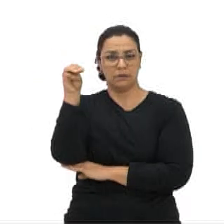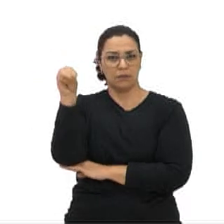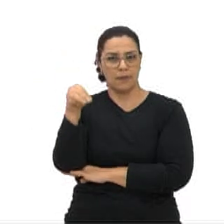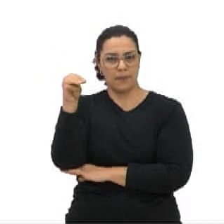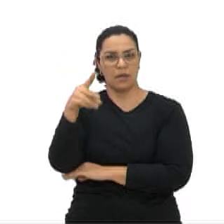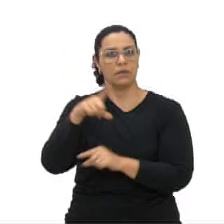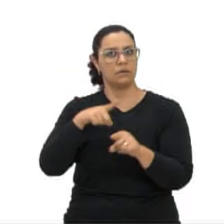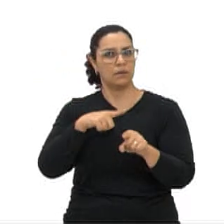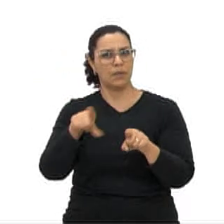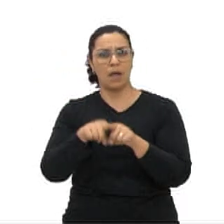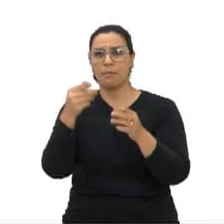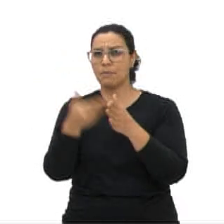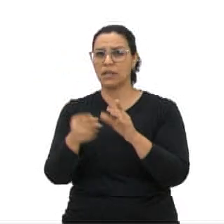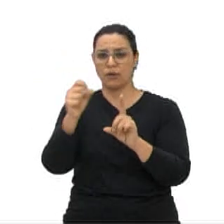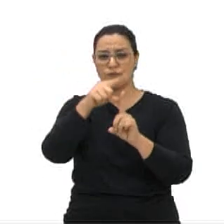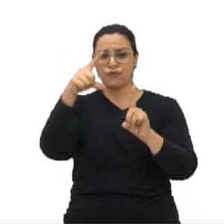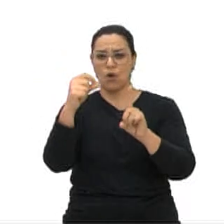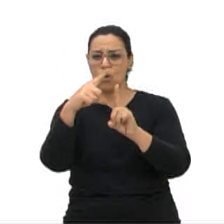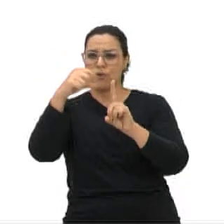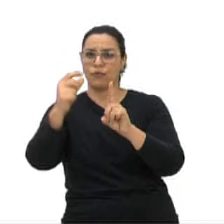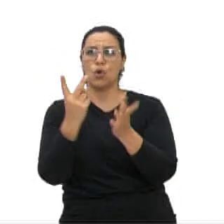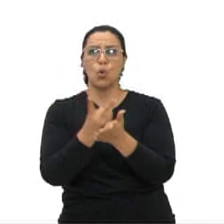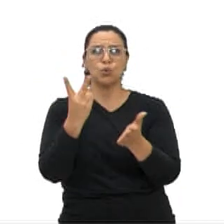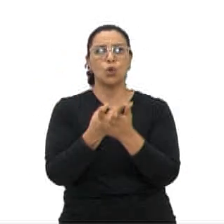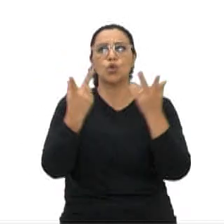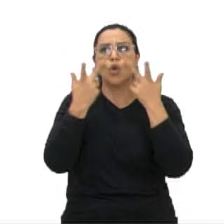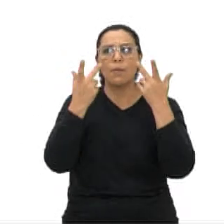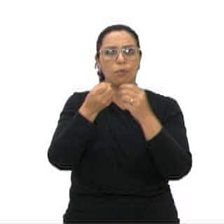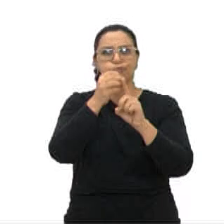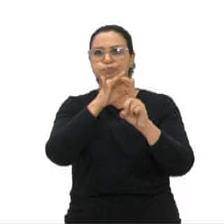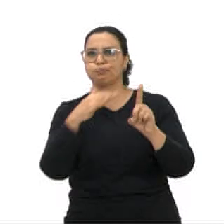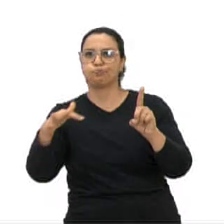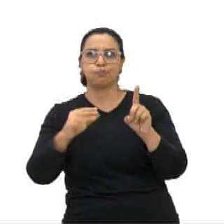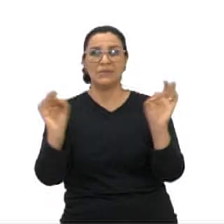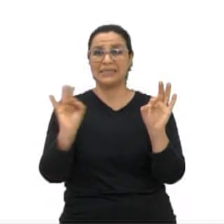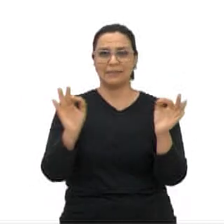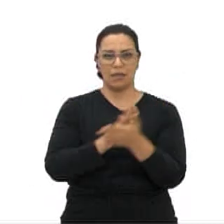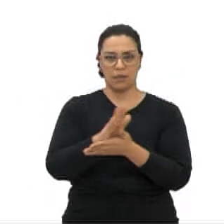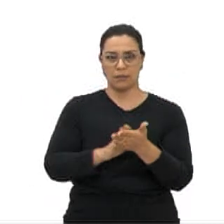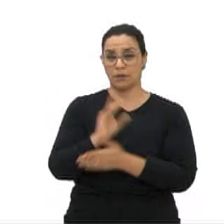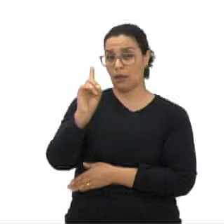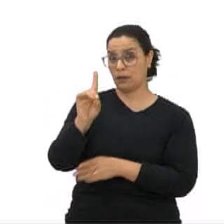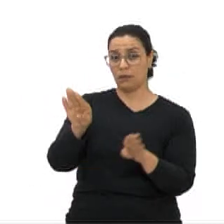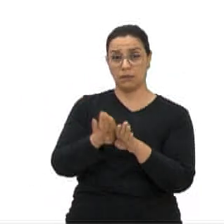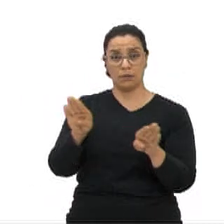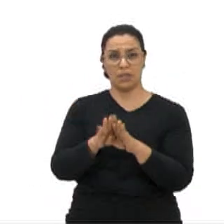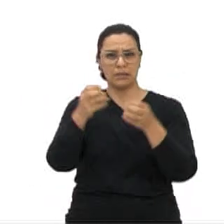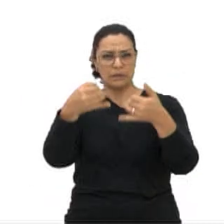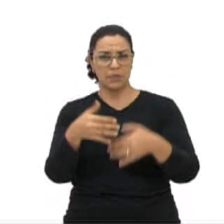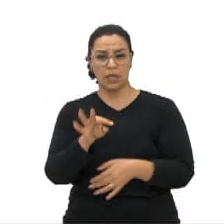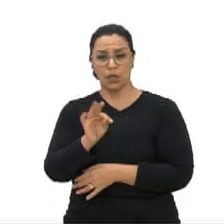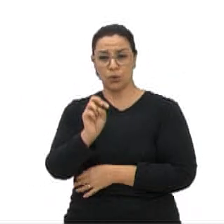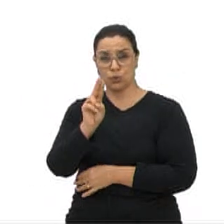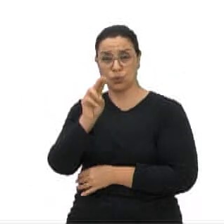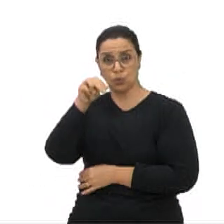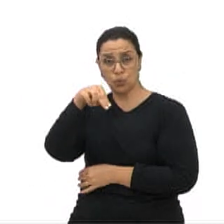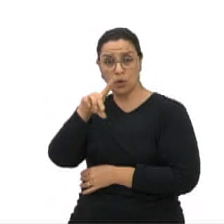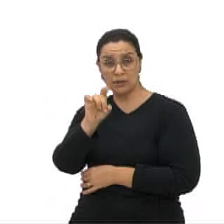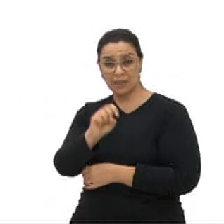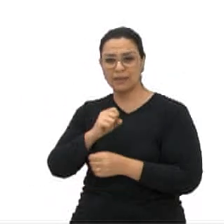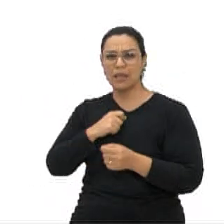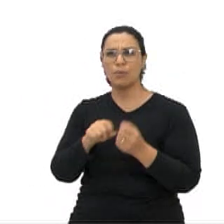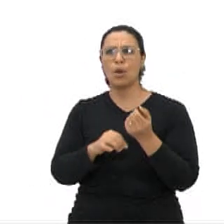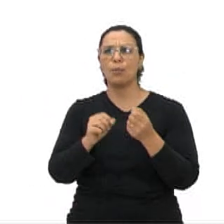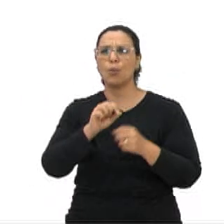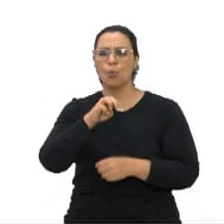metros e não perdem as folhas no outono. E a letra D, ó, a vegetação da tundra é composta por musgos